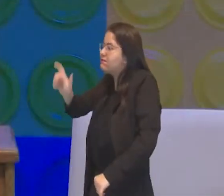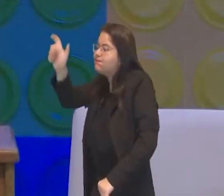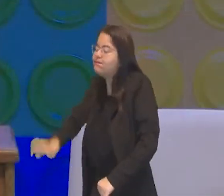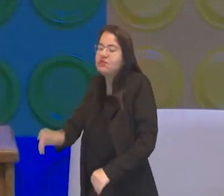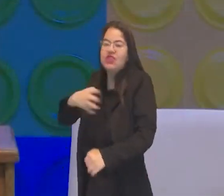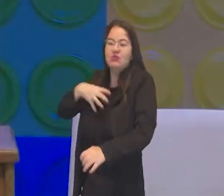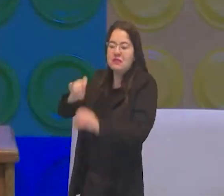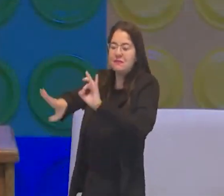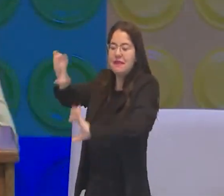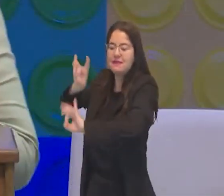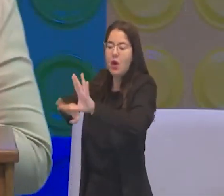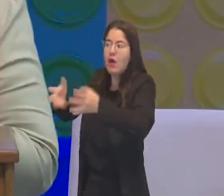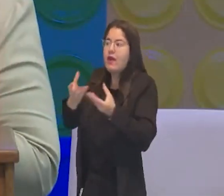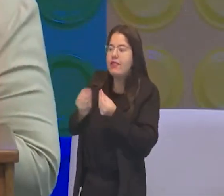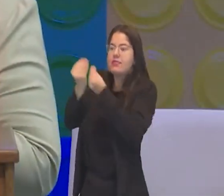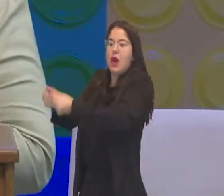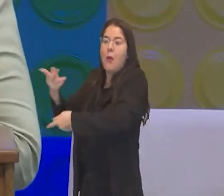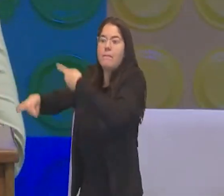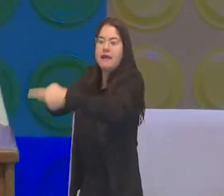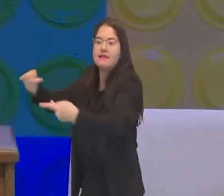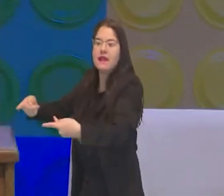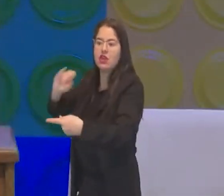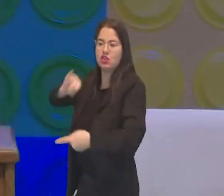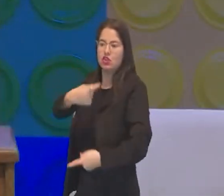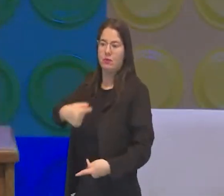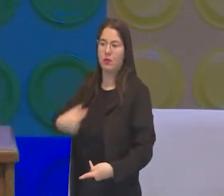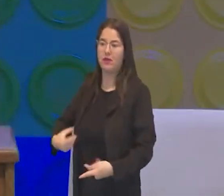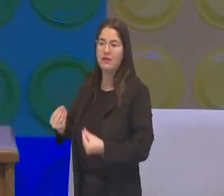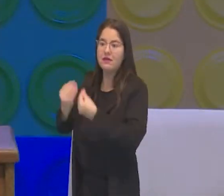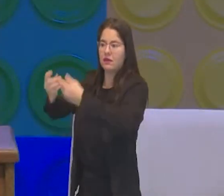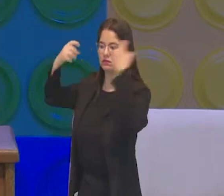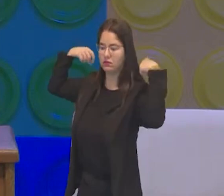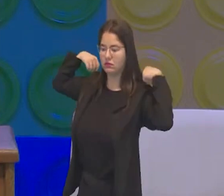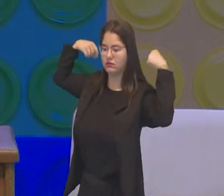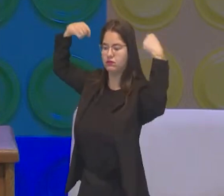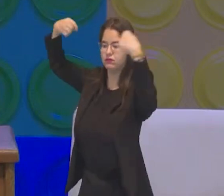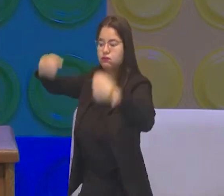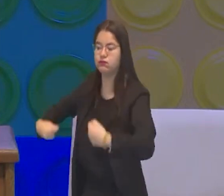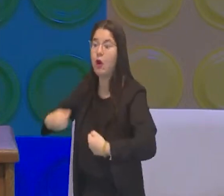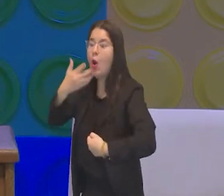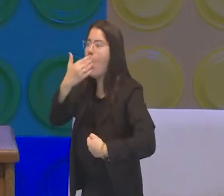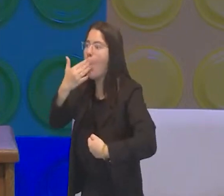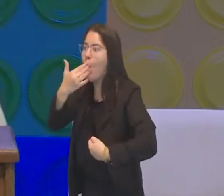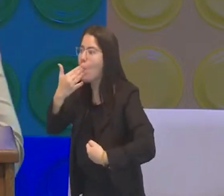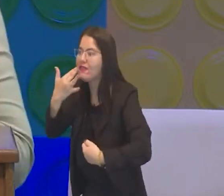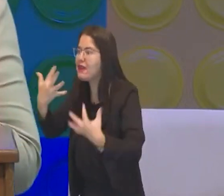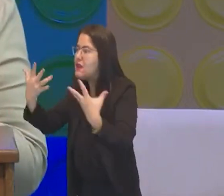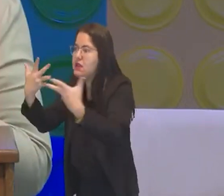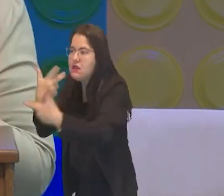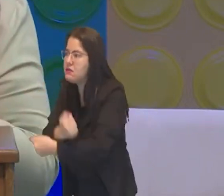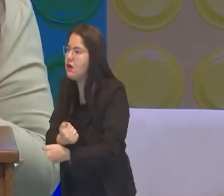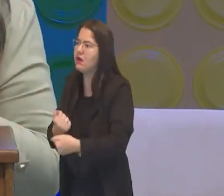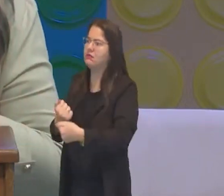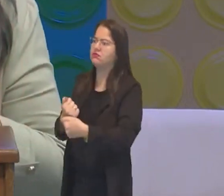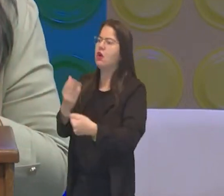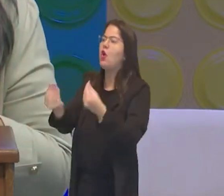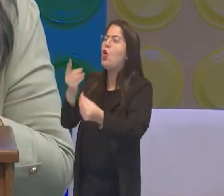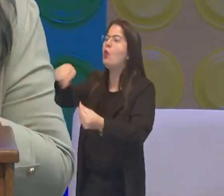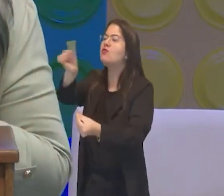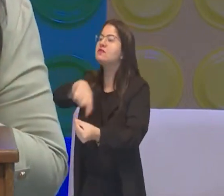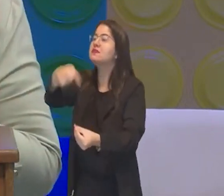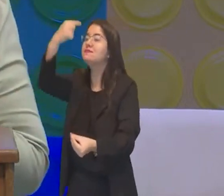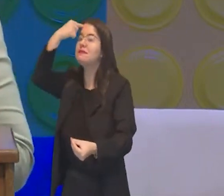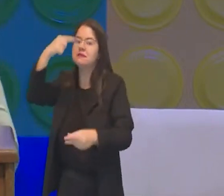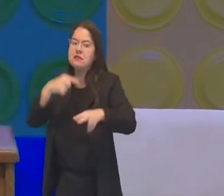ele resolveu dar um presente para José. Ele deu uma túnica colorida maravilhosa. E como é que vocês acham que ficaram